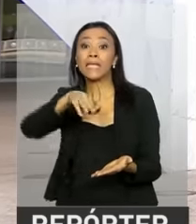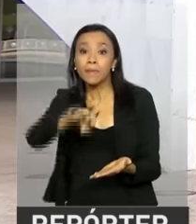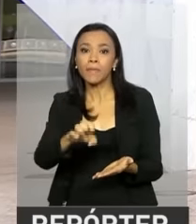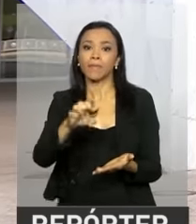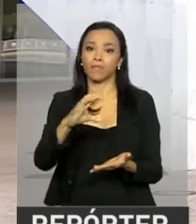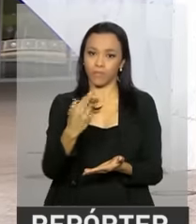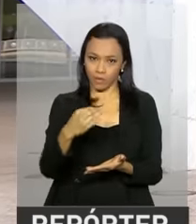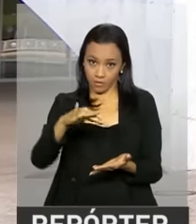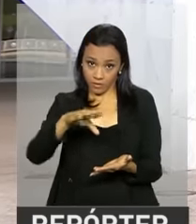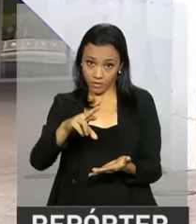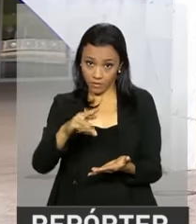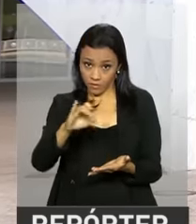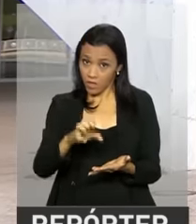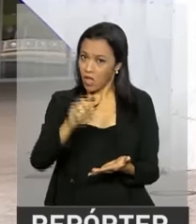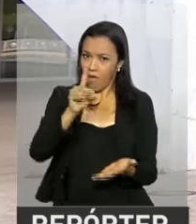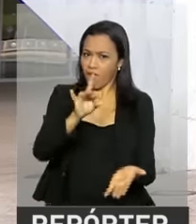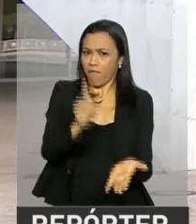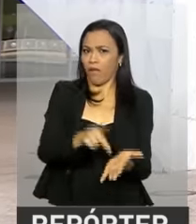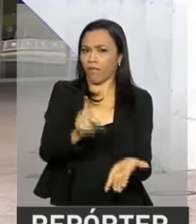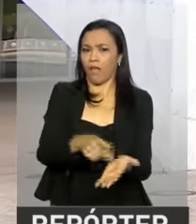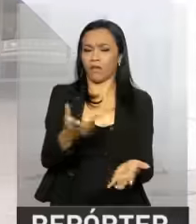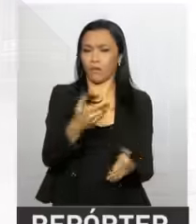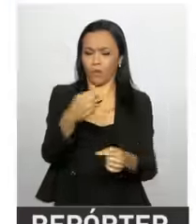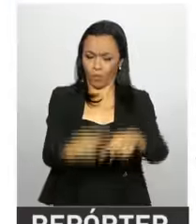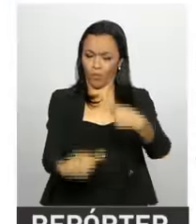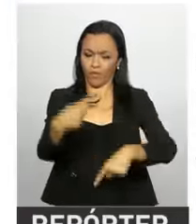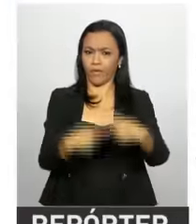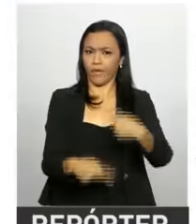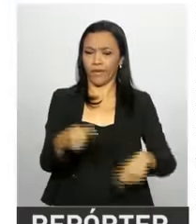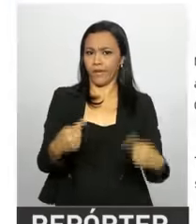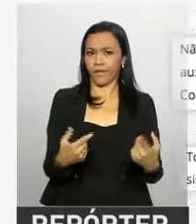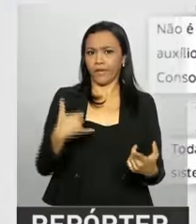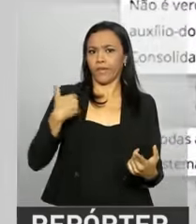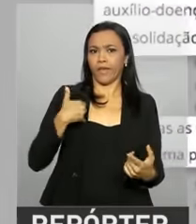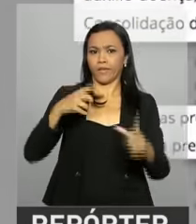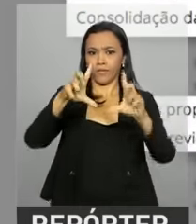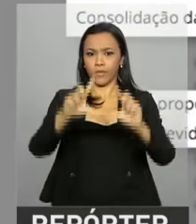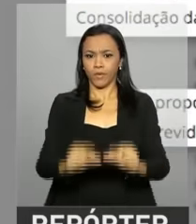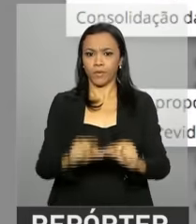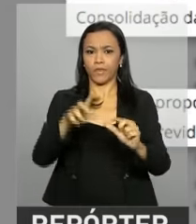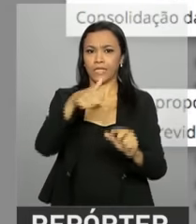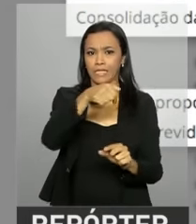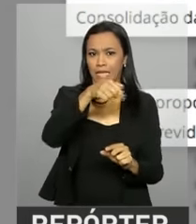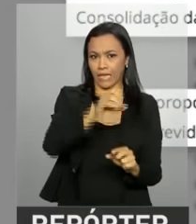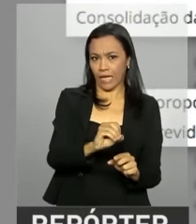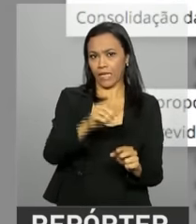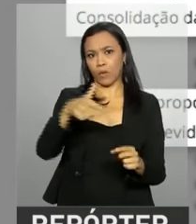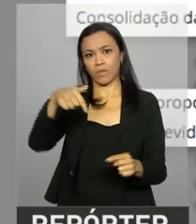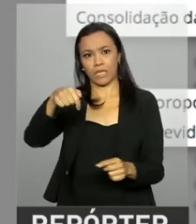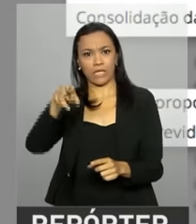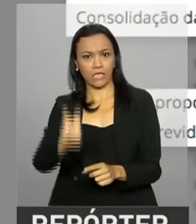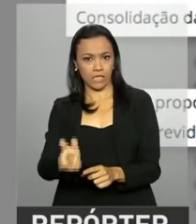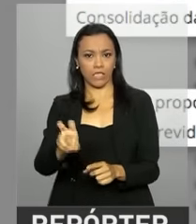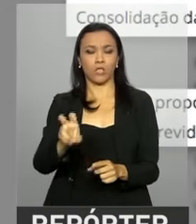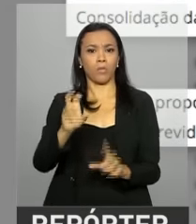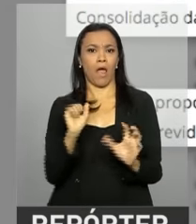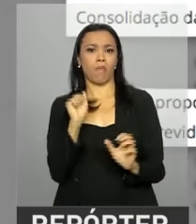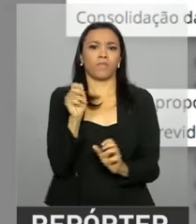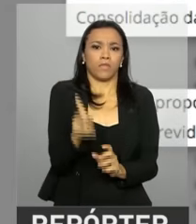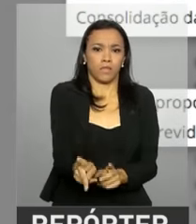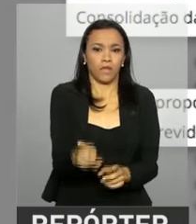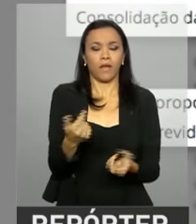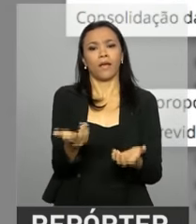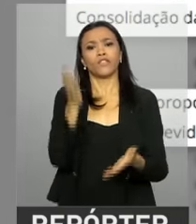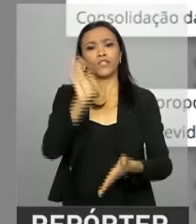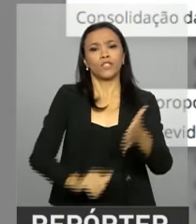não não é verdade que o governo esteja debatendo idade mínima de aposentadoria de 70 ou 75 anos extinção do